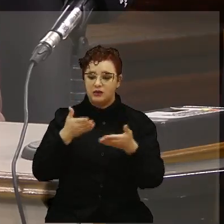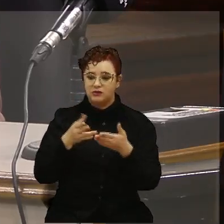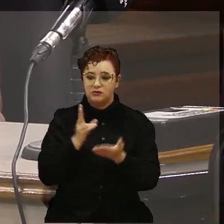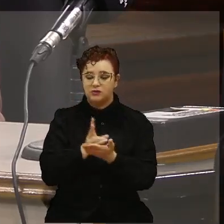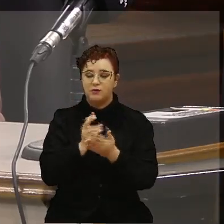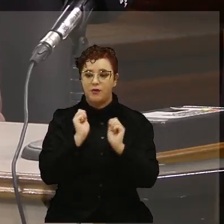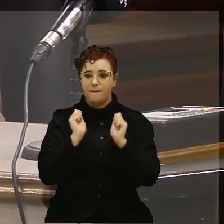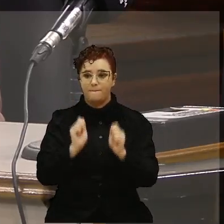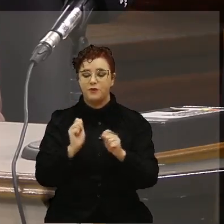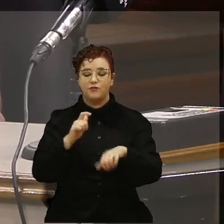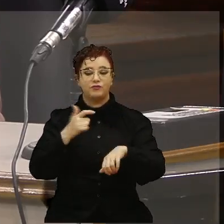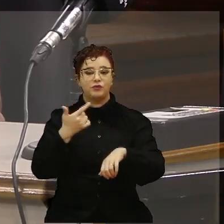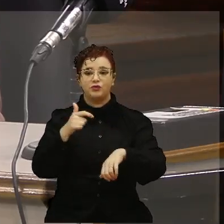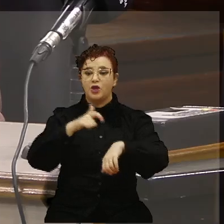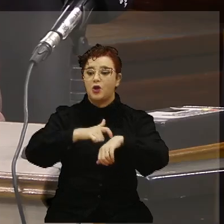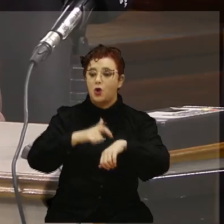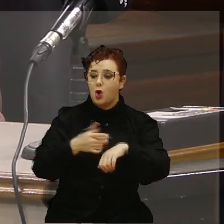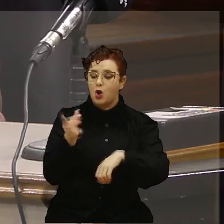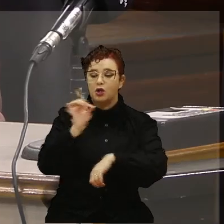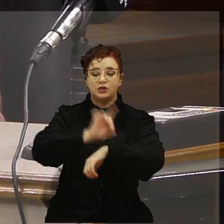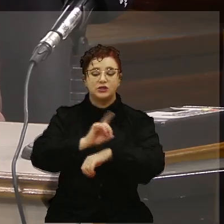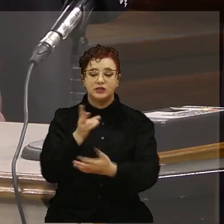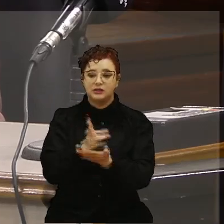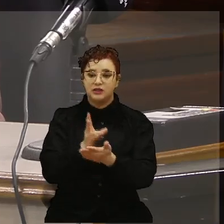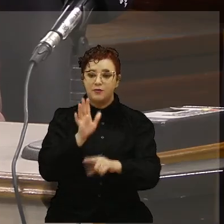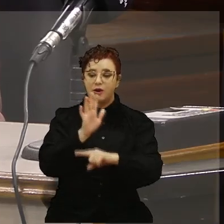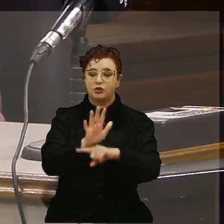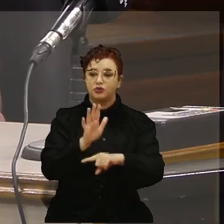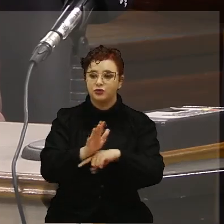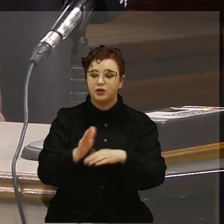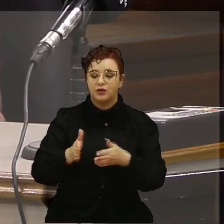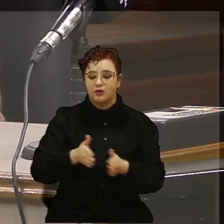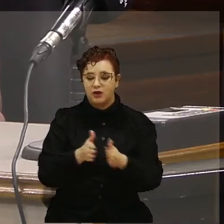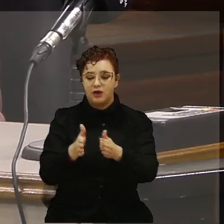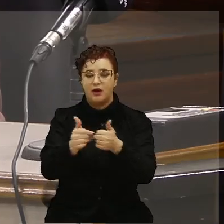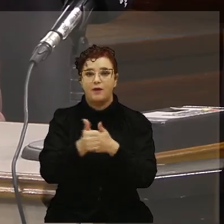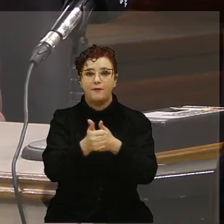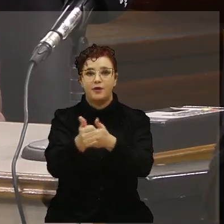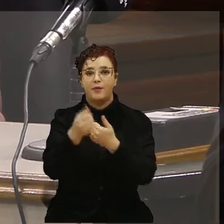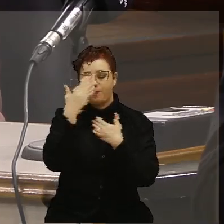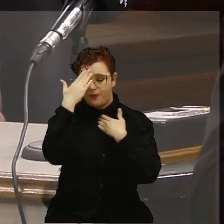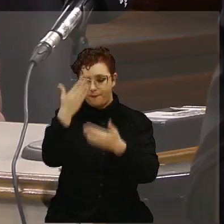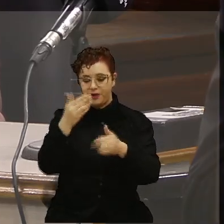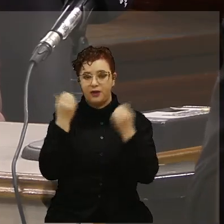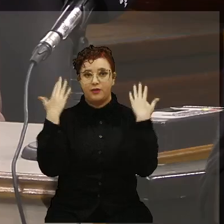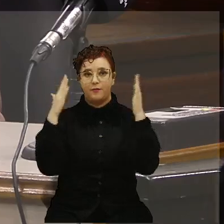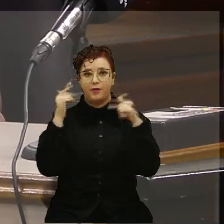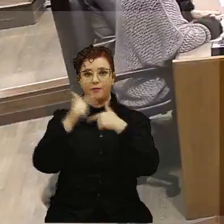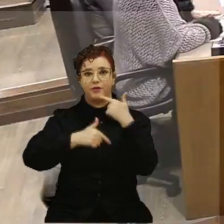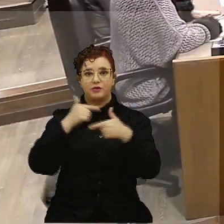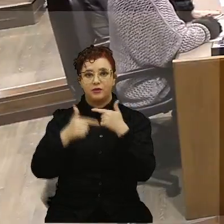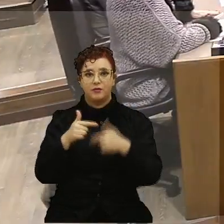possível, não tem hora, não tem dia, tem ajudado a dar os encaminhamentos. Muito obrigado e parabéns pelo trabalho, Daniel.